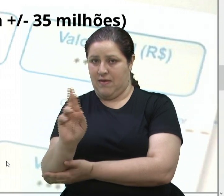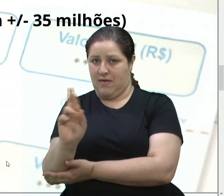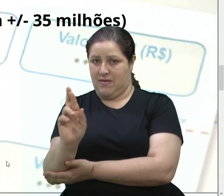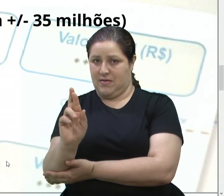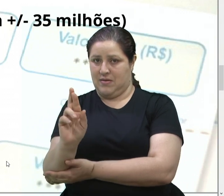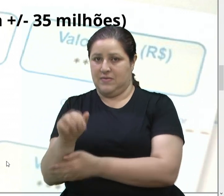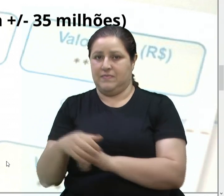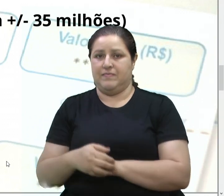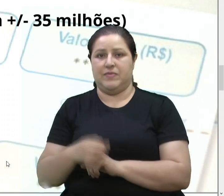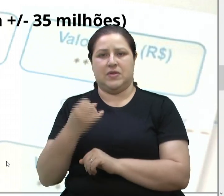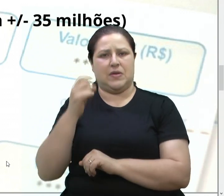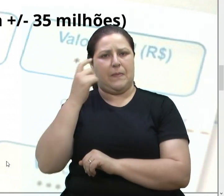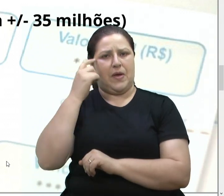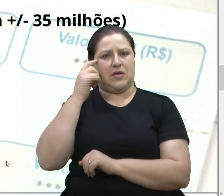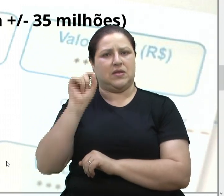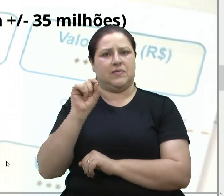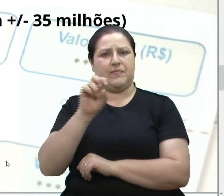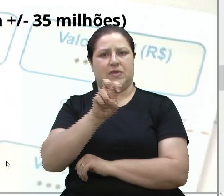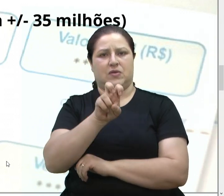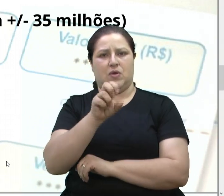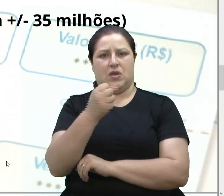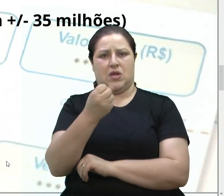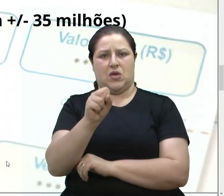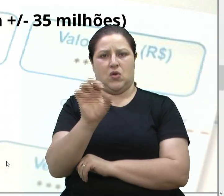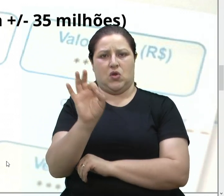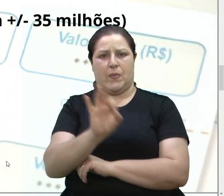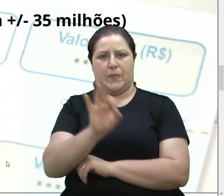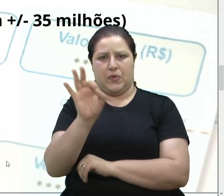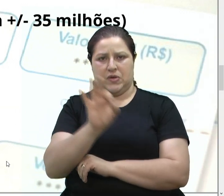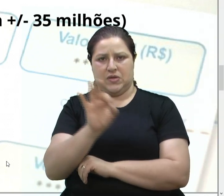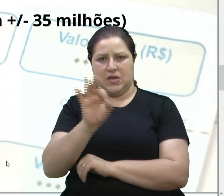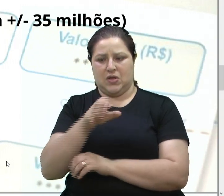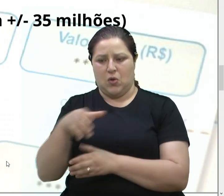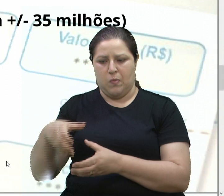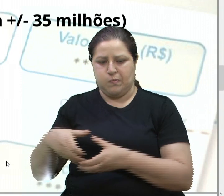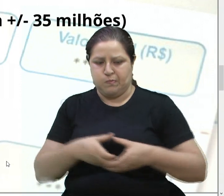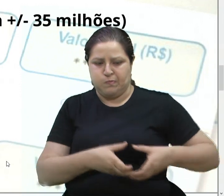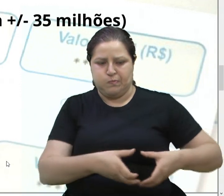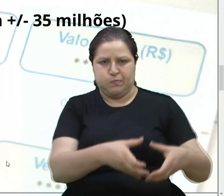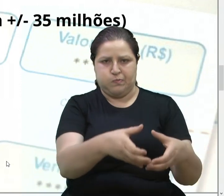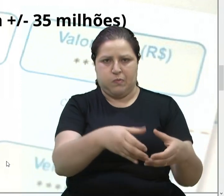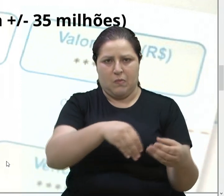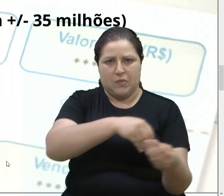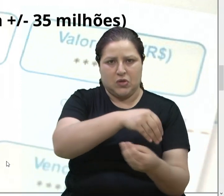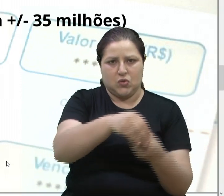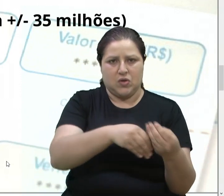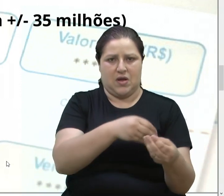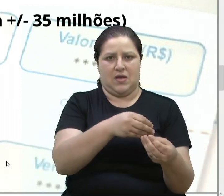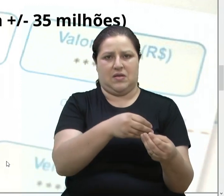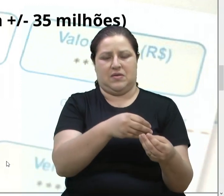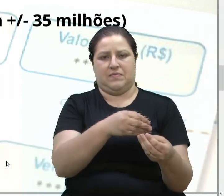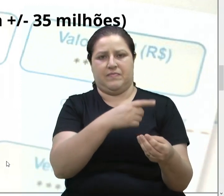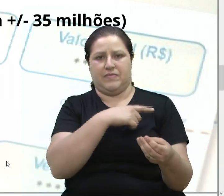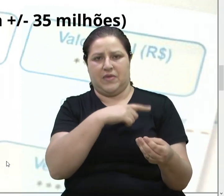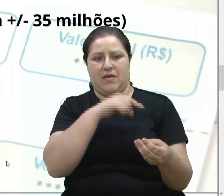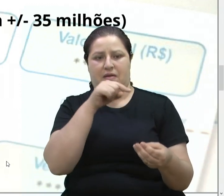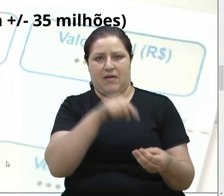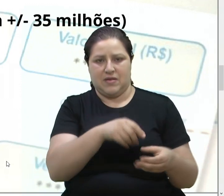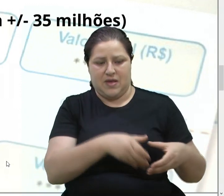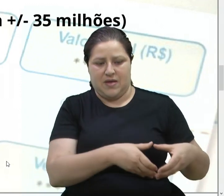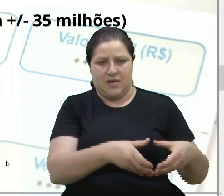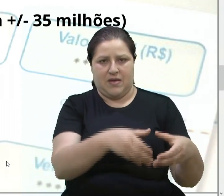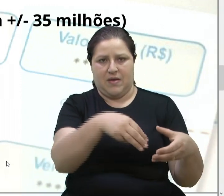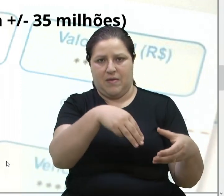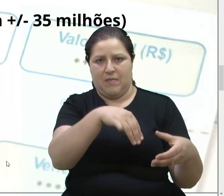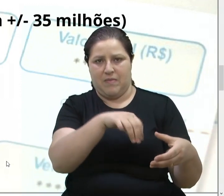que 58% da rede é mista, ou seja, essa rede mista não está